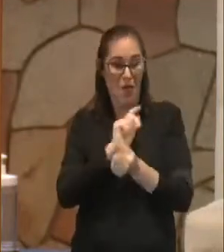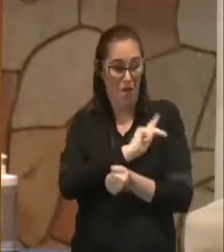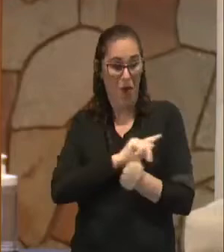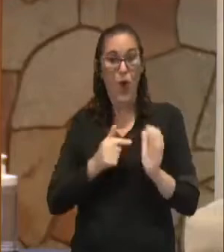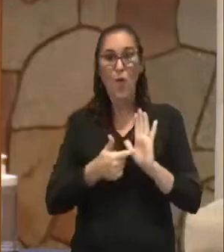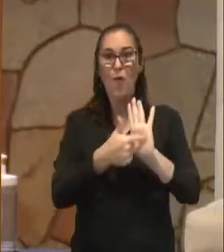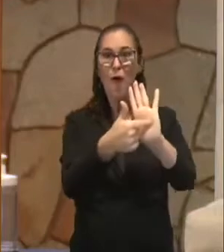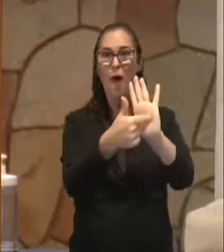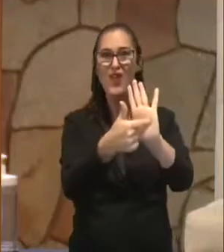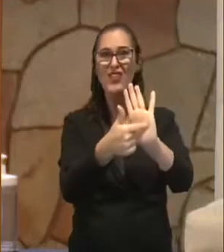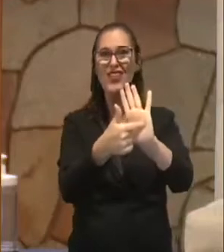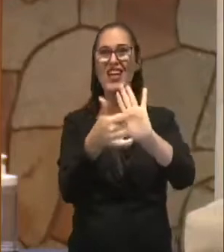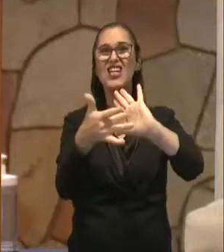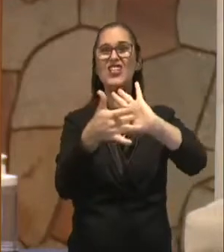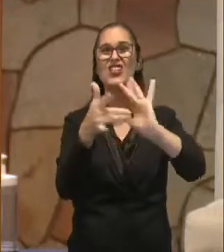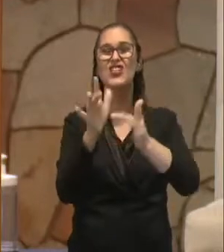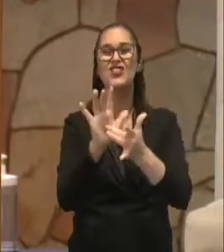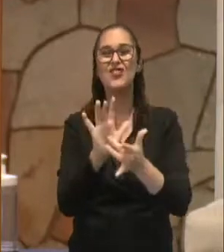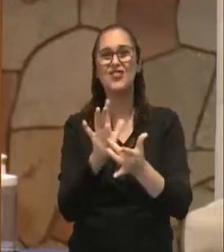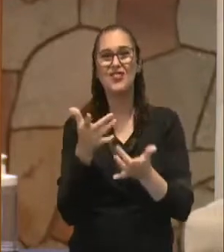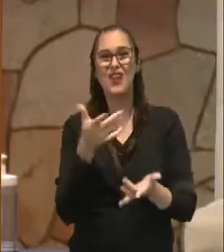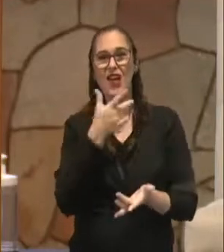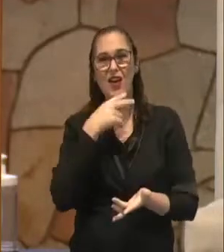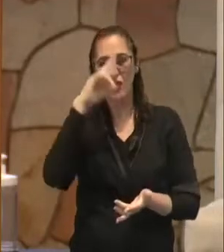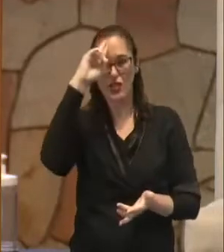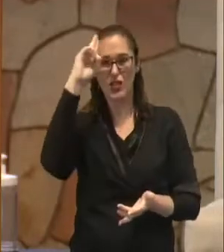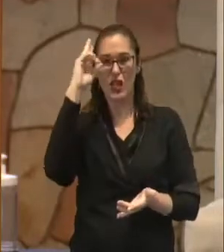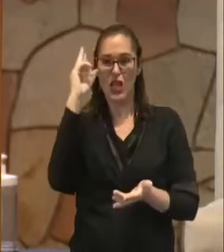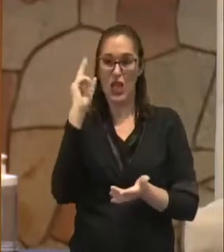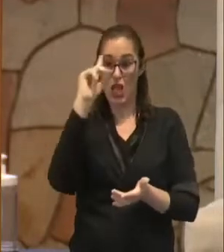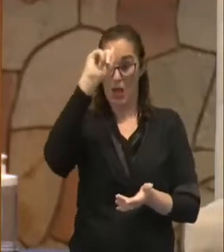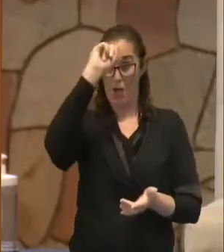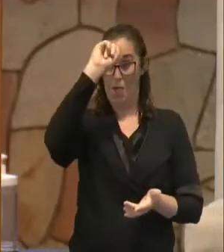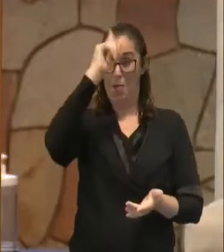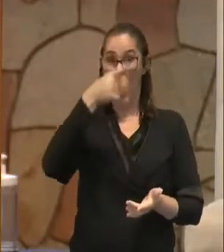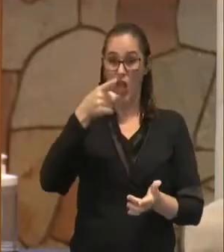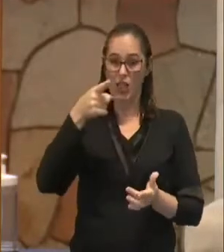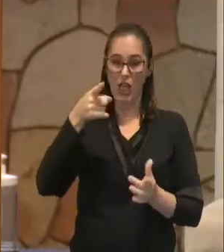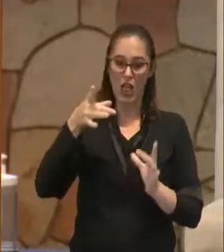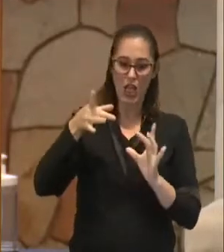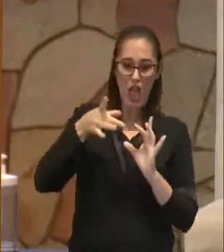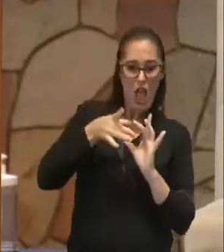Jesus como esse amálgama, como esse que liga.